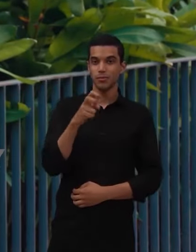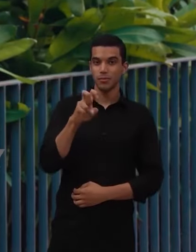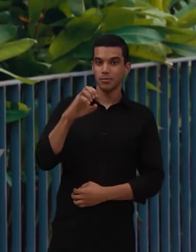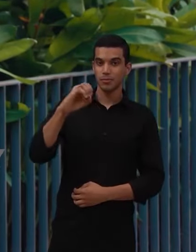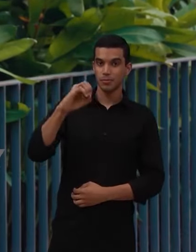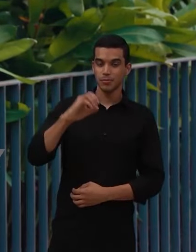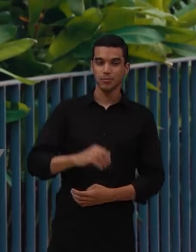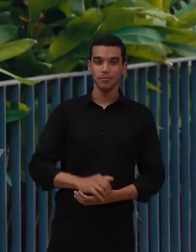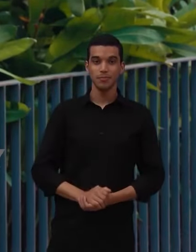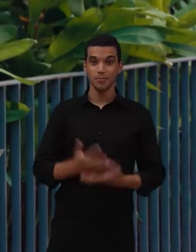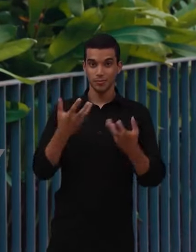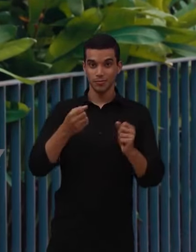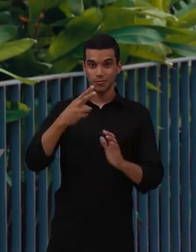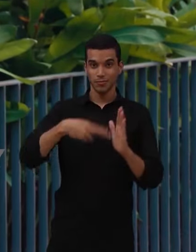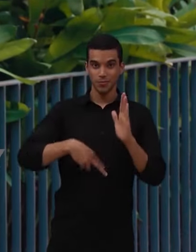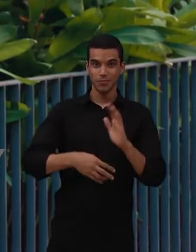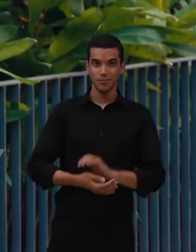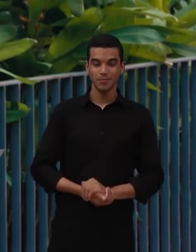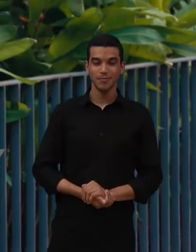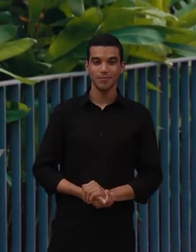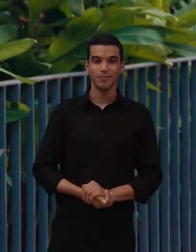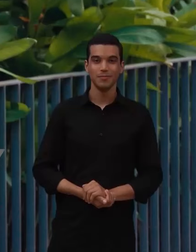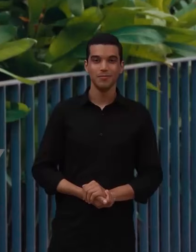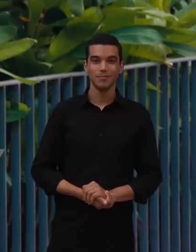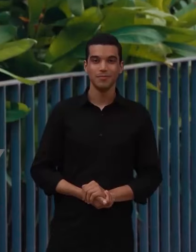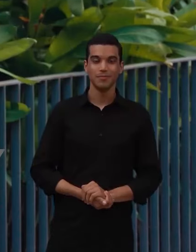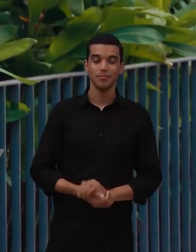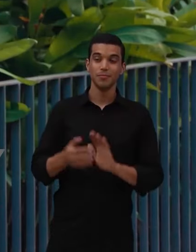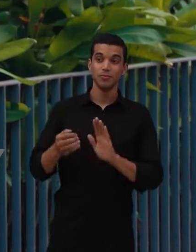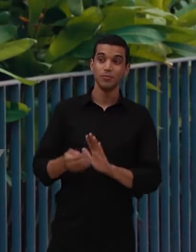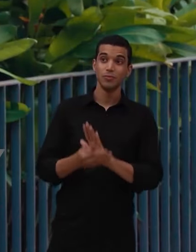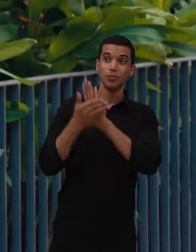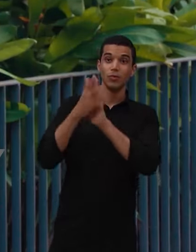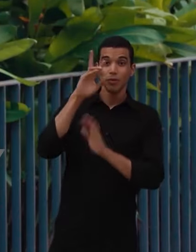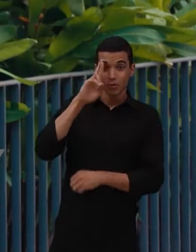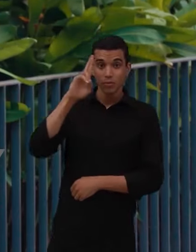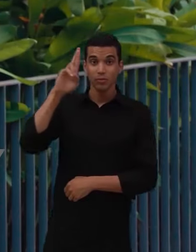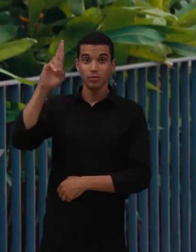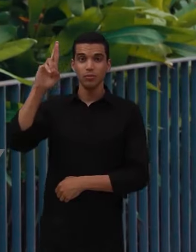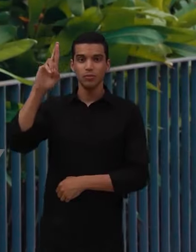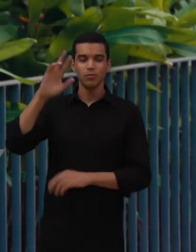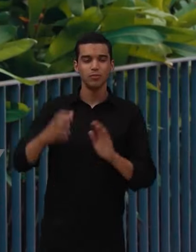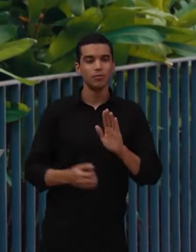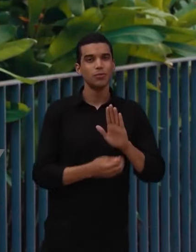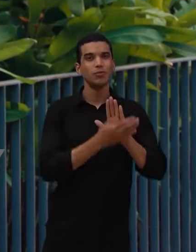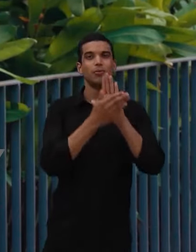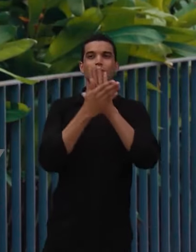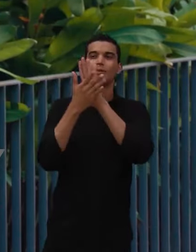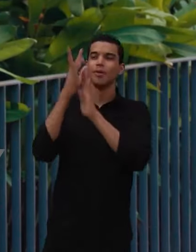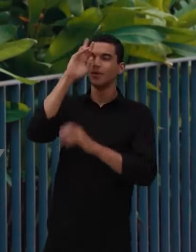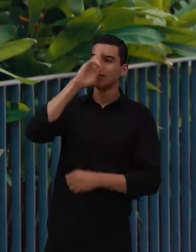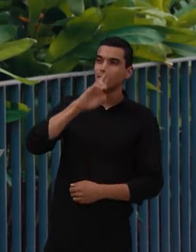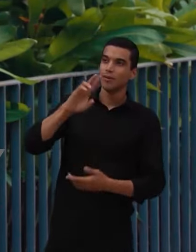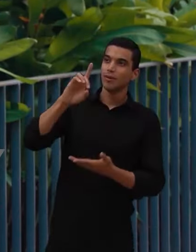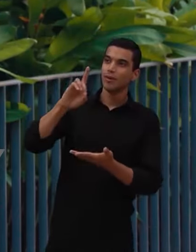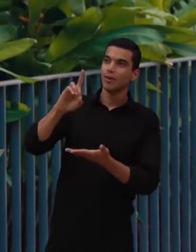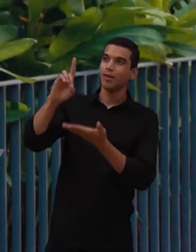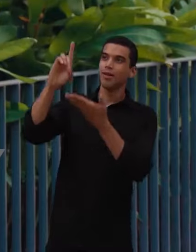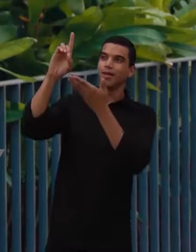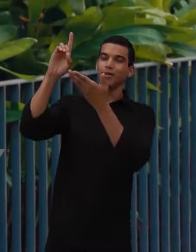Vamos ler a poderosa palavra de Deus. Louvai ao Senhor, louvai